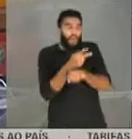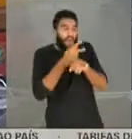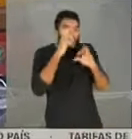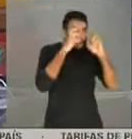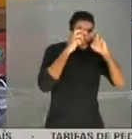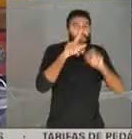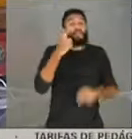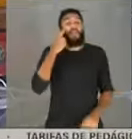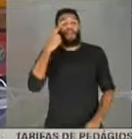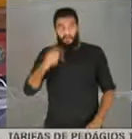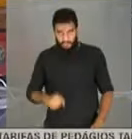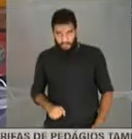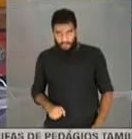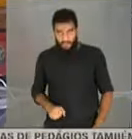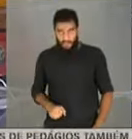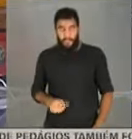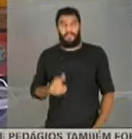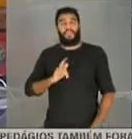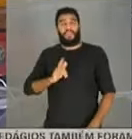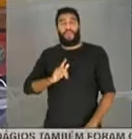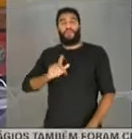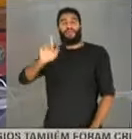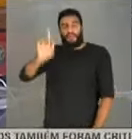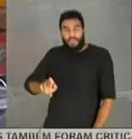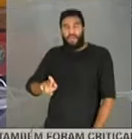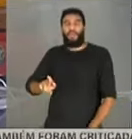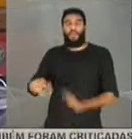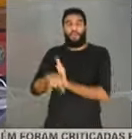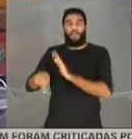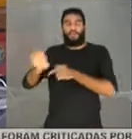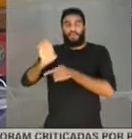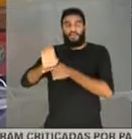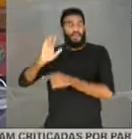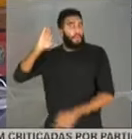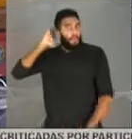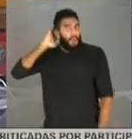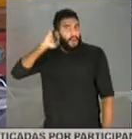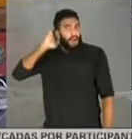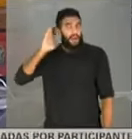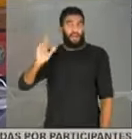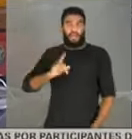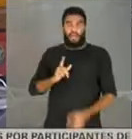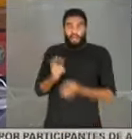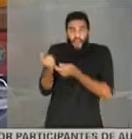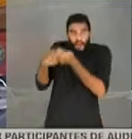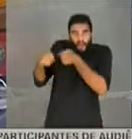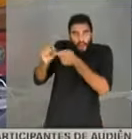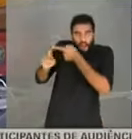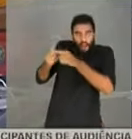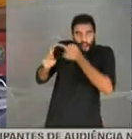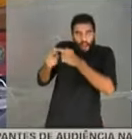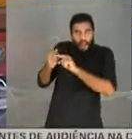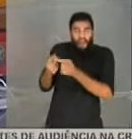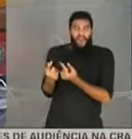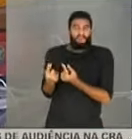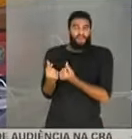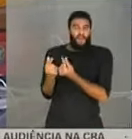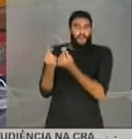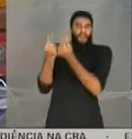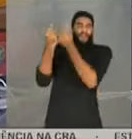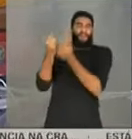Brasil. Gestão no estado do Pará, um esquema bilionário, mais de 1 bilhão envolvido